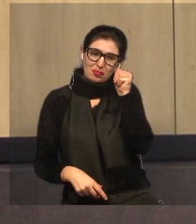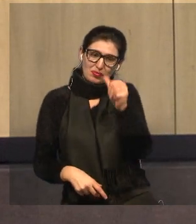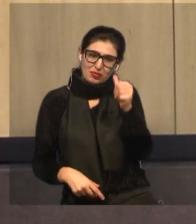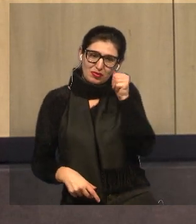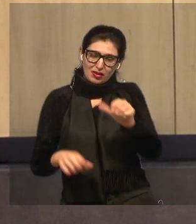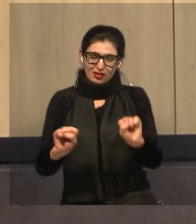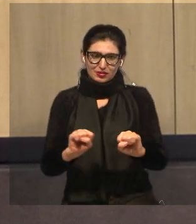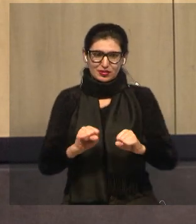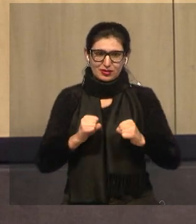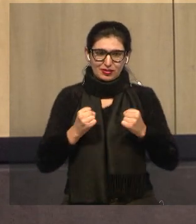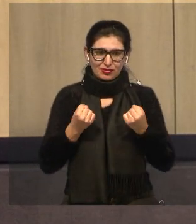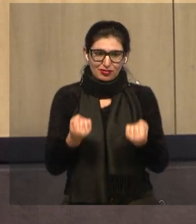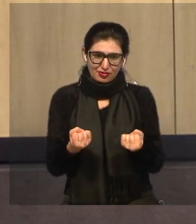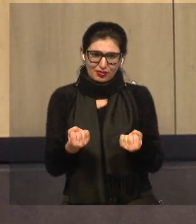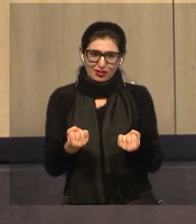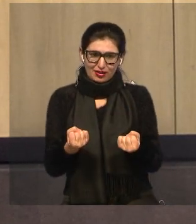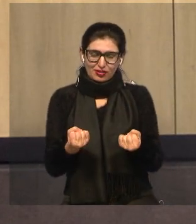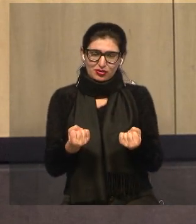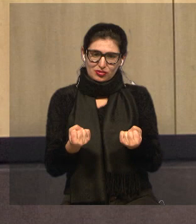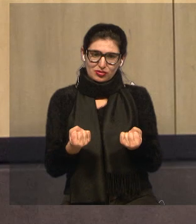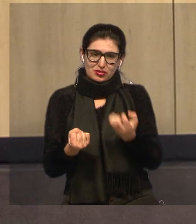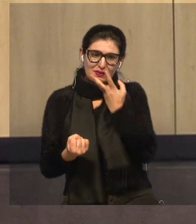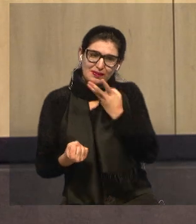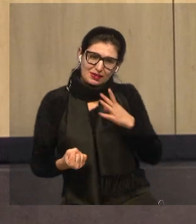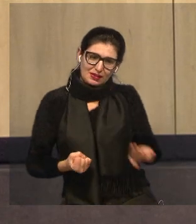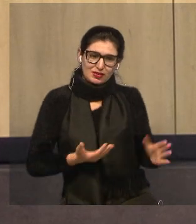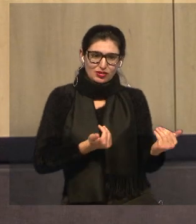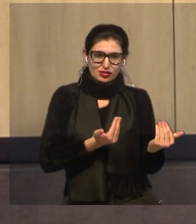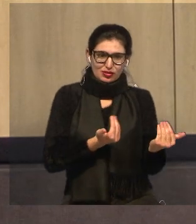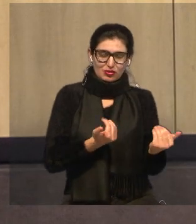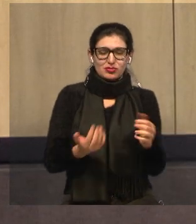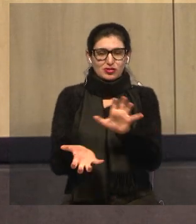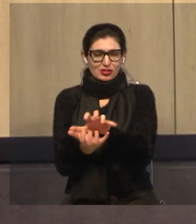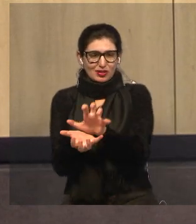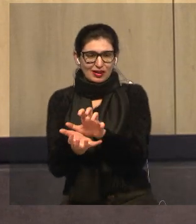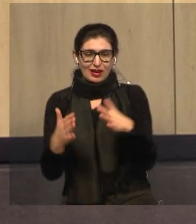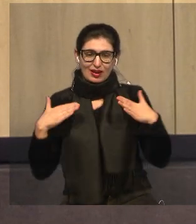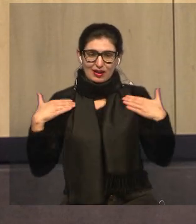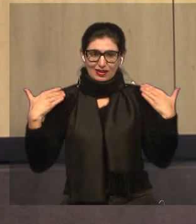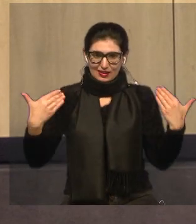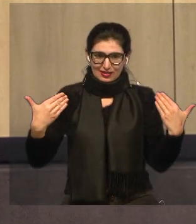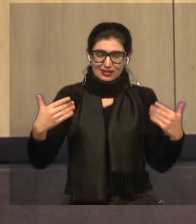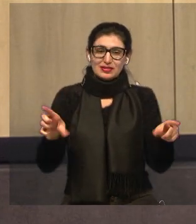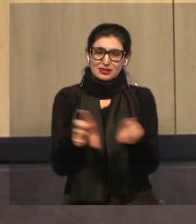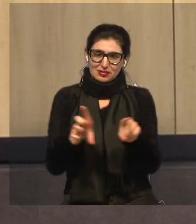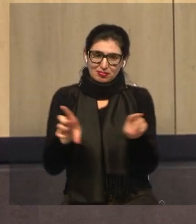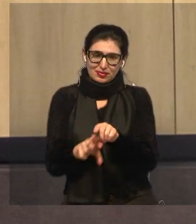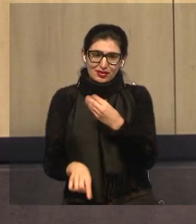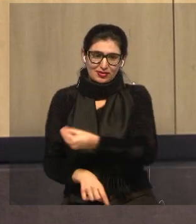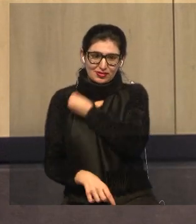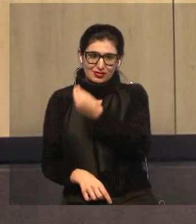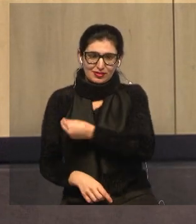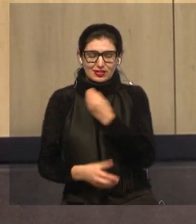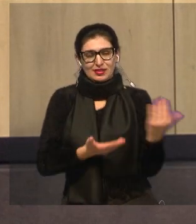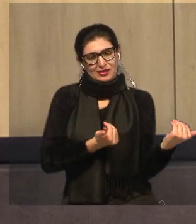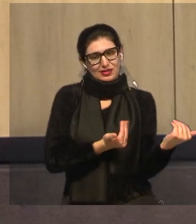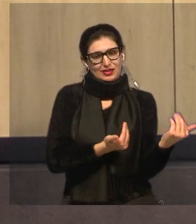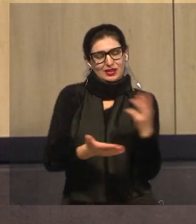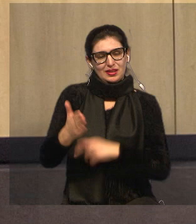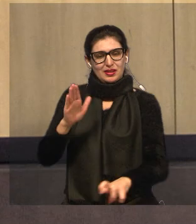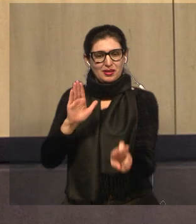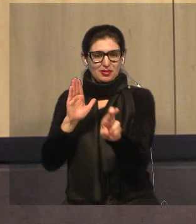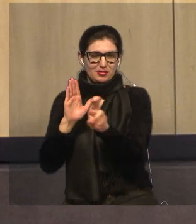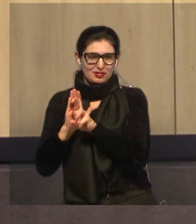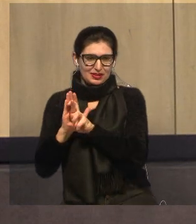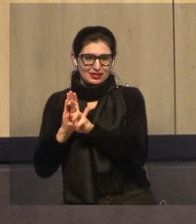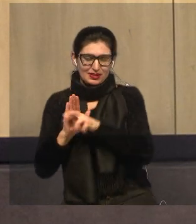Jacareí. Não deixo de notar. É uma alegria imensa. Temos, inclusive, uma adolescente, legítima representante, né? A